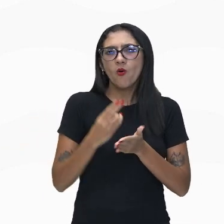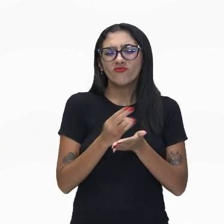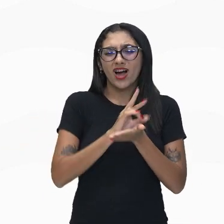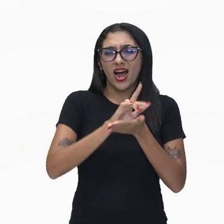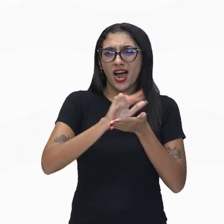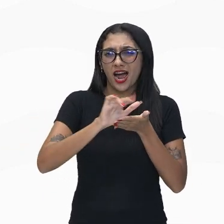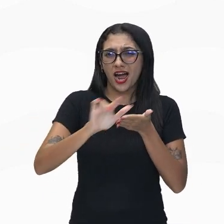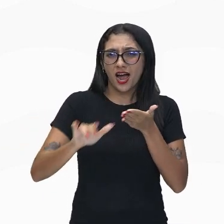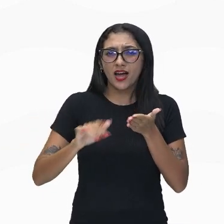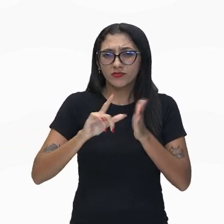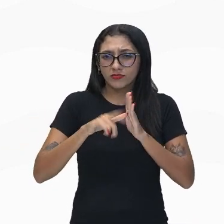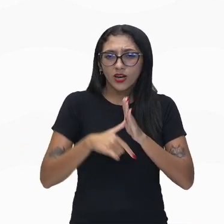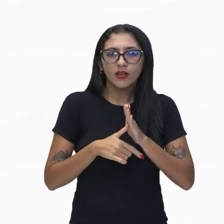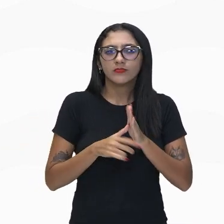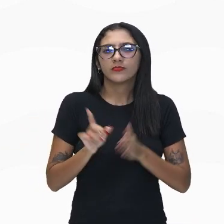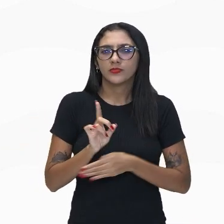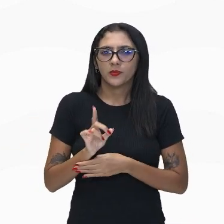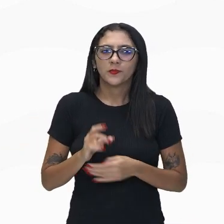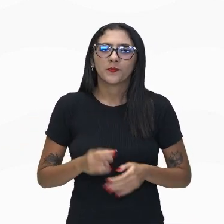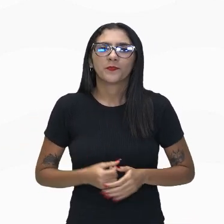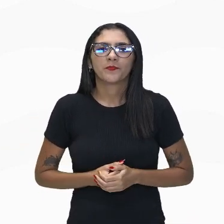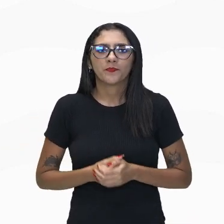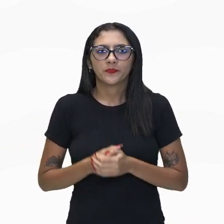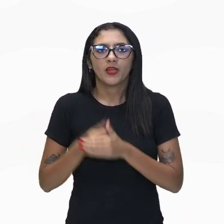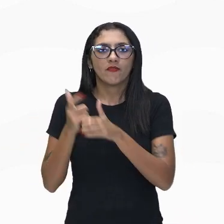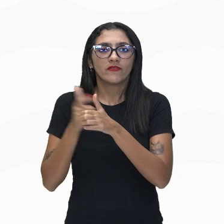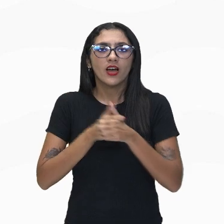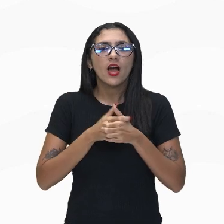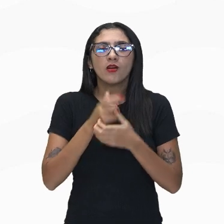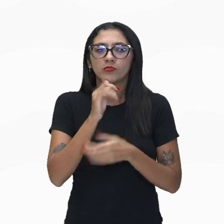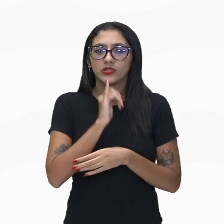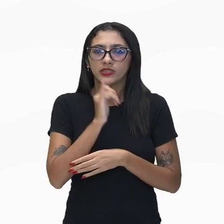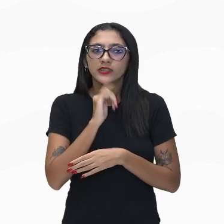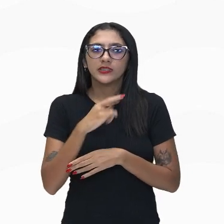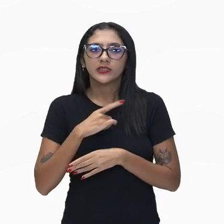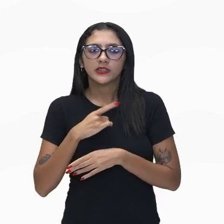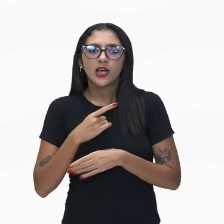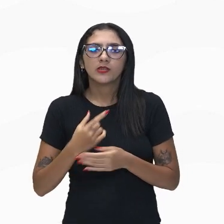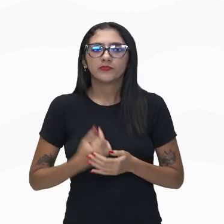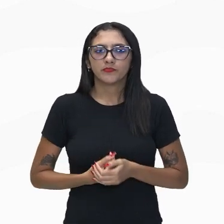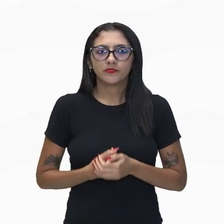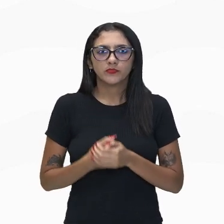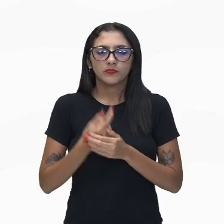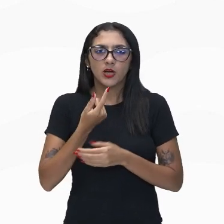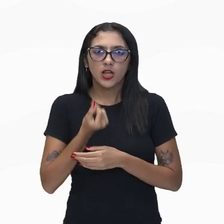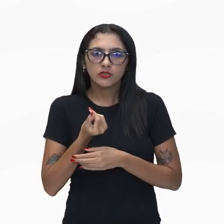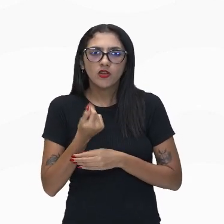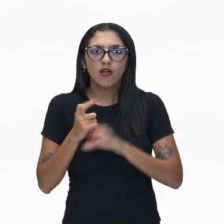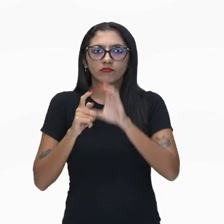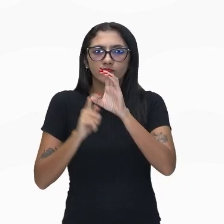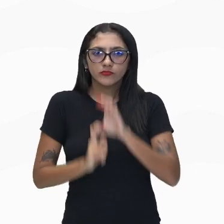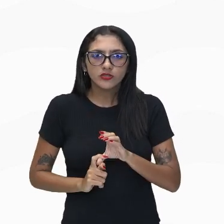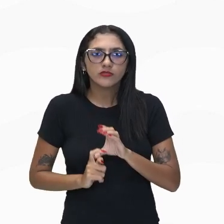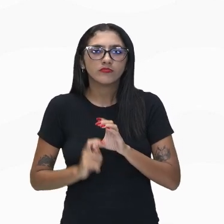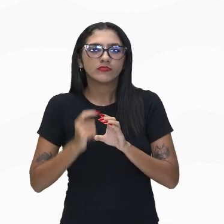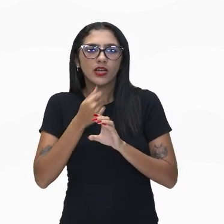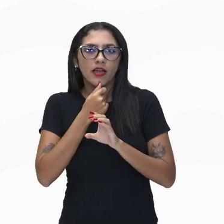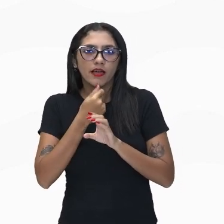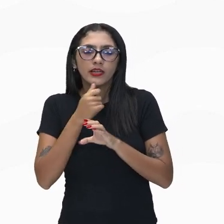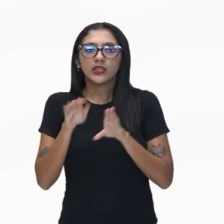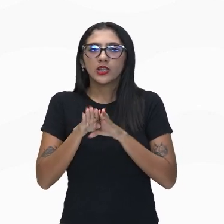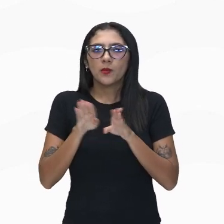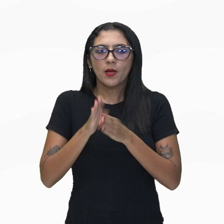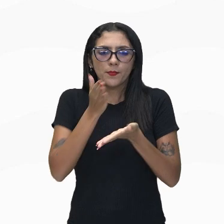O endividamento existe quando há empréstimos em aberto e compras parceladas no cartão